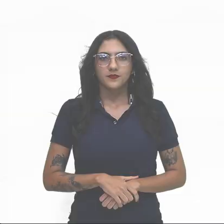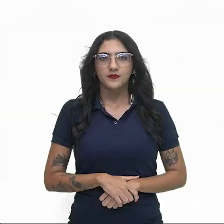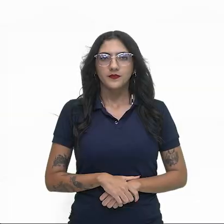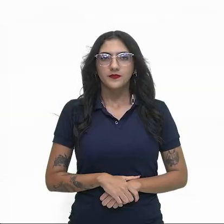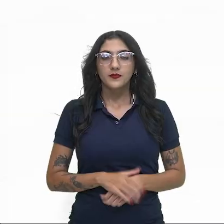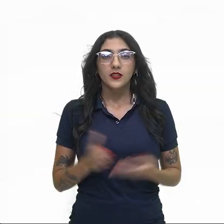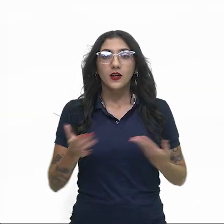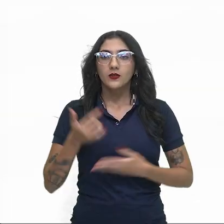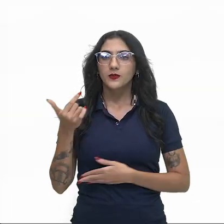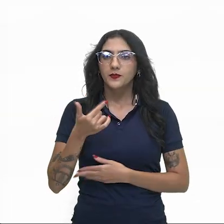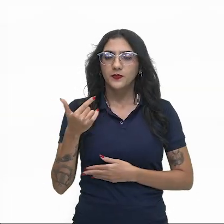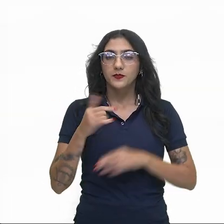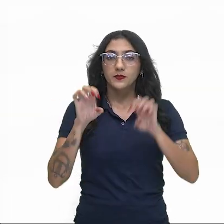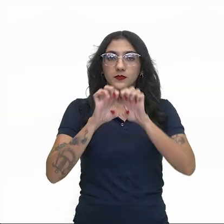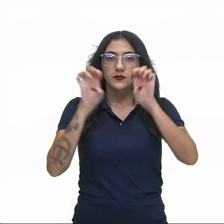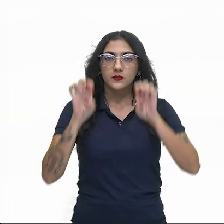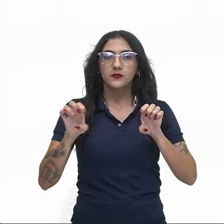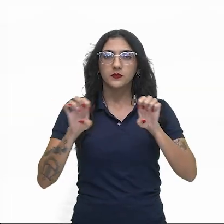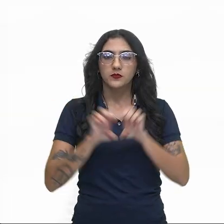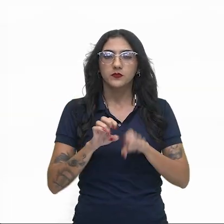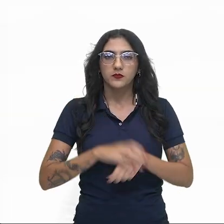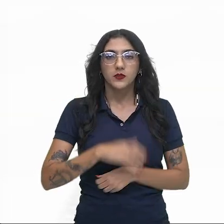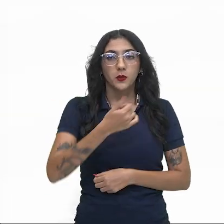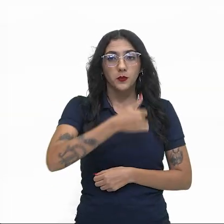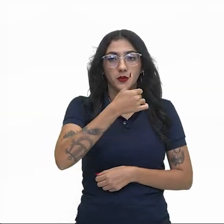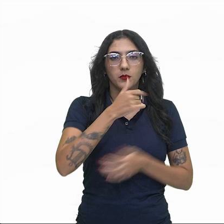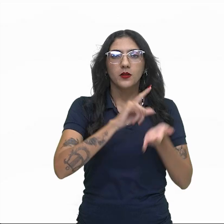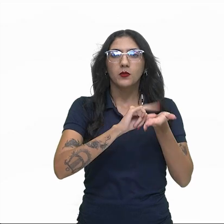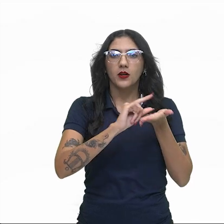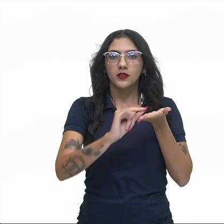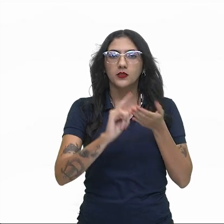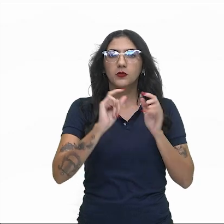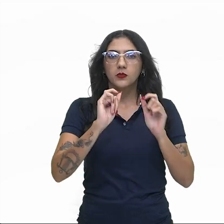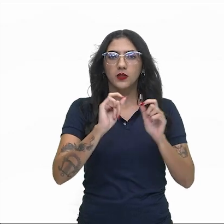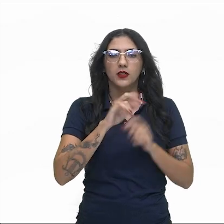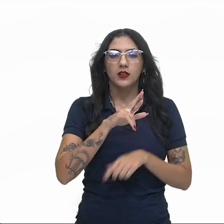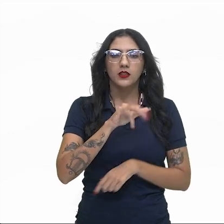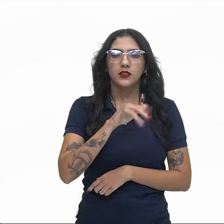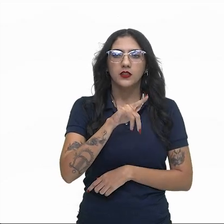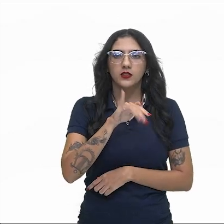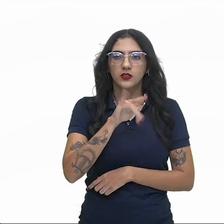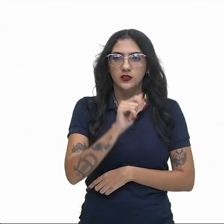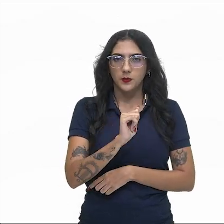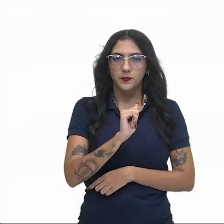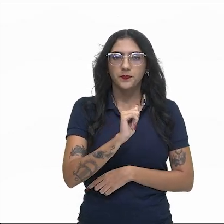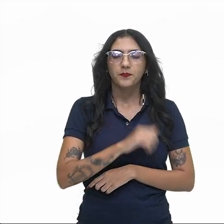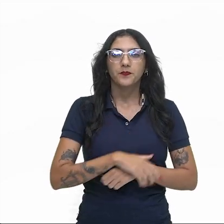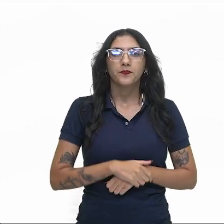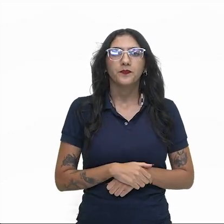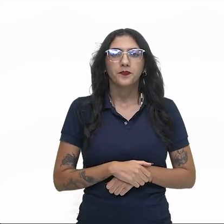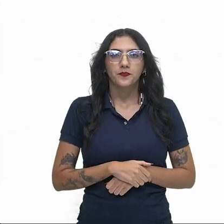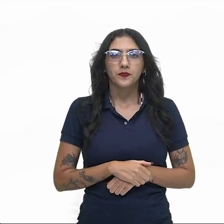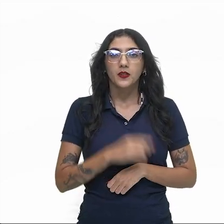A estrutura, o artigo 1, ele fala uma estrutura rígida, né? O artigo 1 ele fala equality